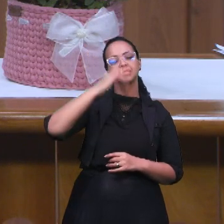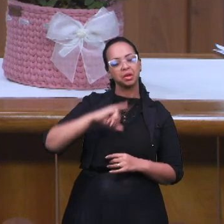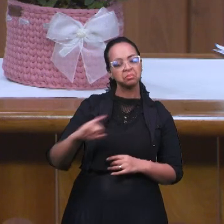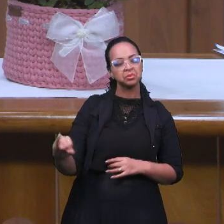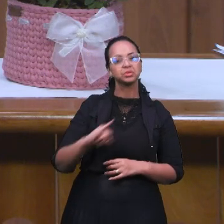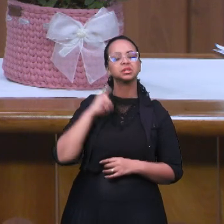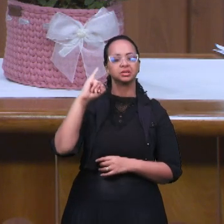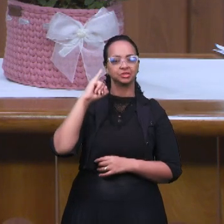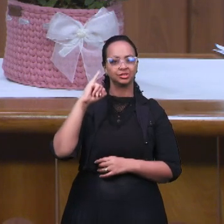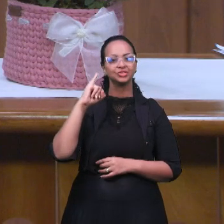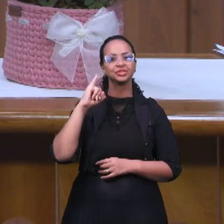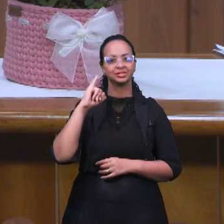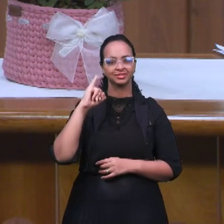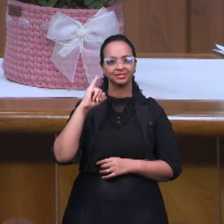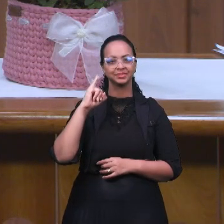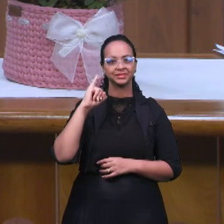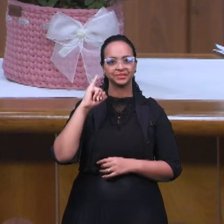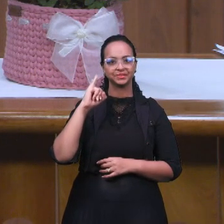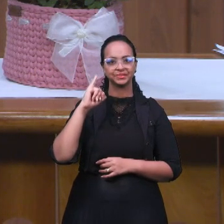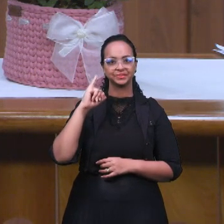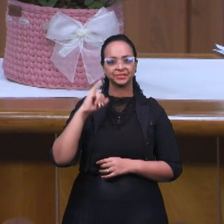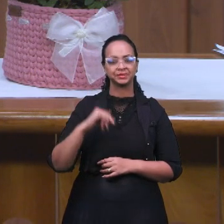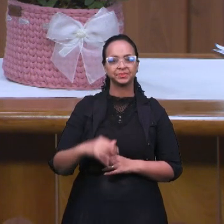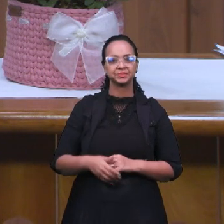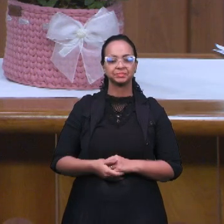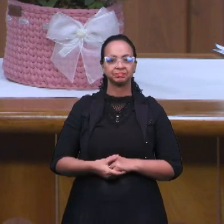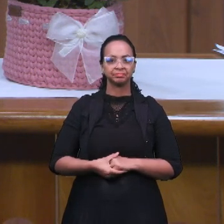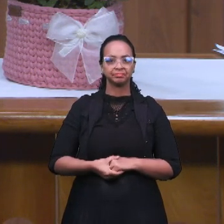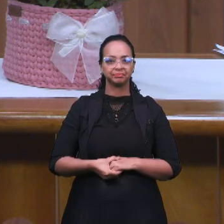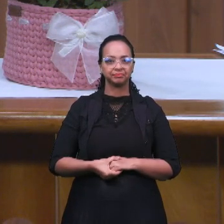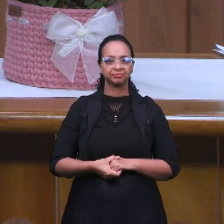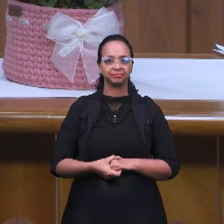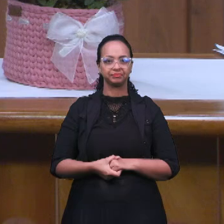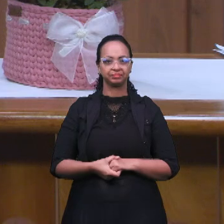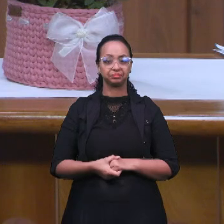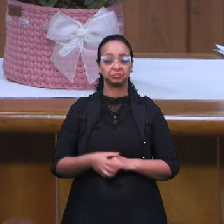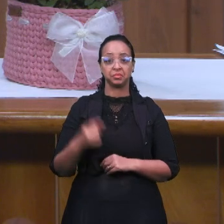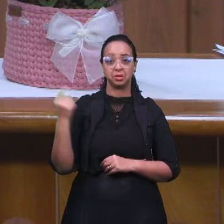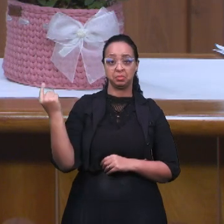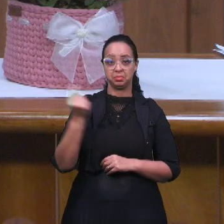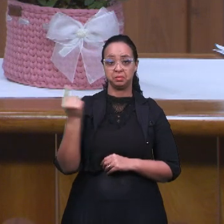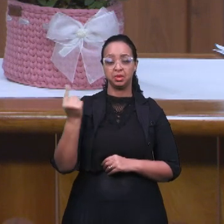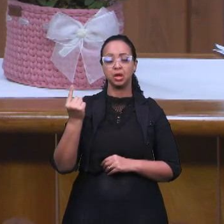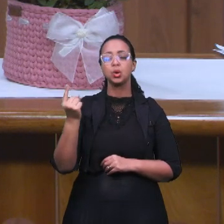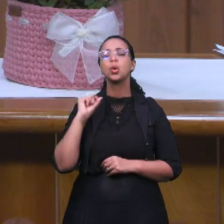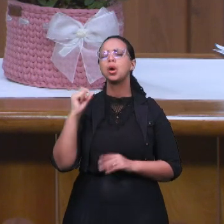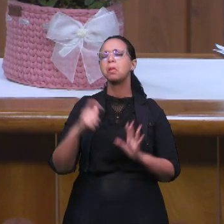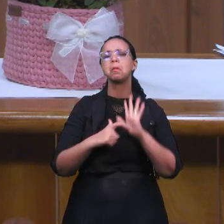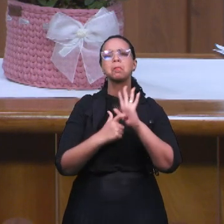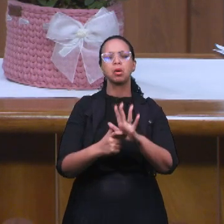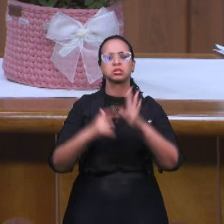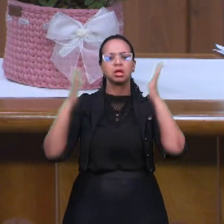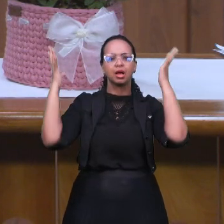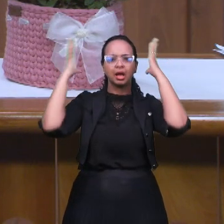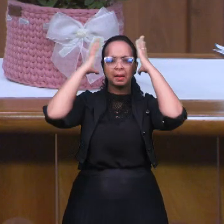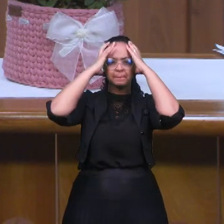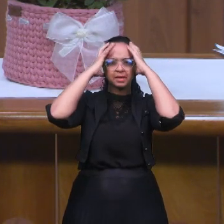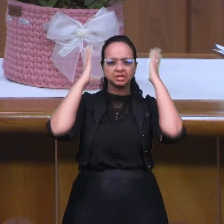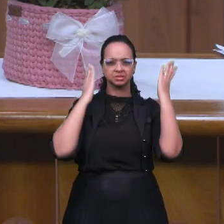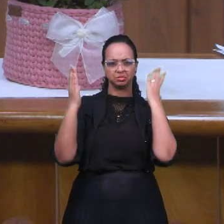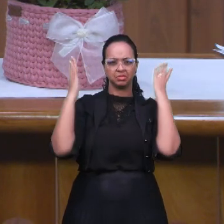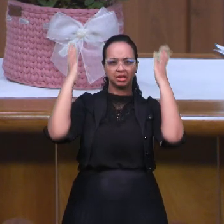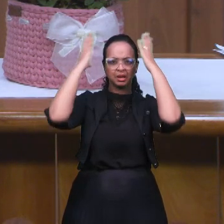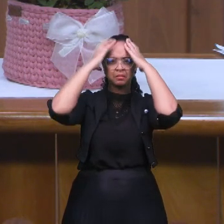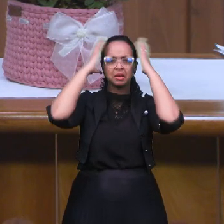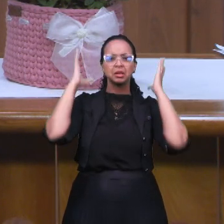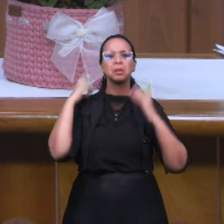importante. Agora, no primeiro, ele se revela como cabeça. É a igreja que tem